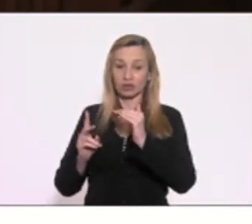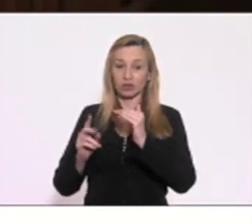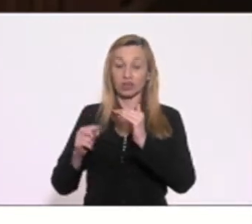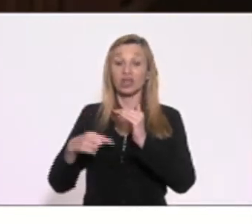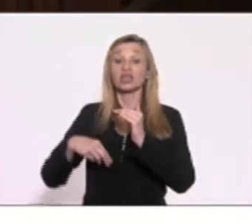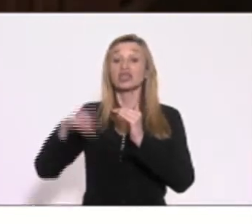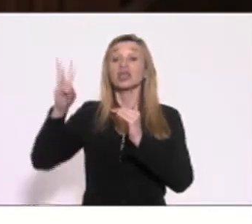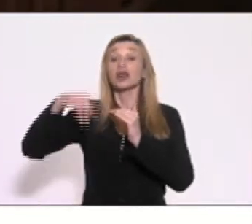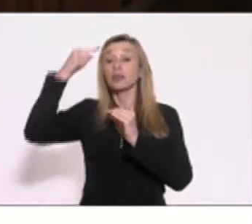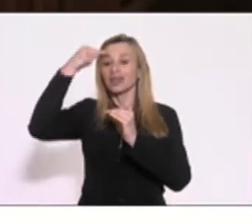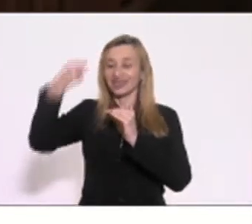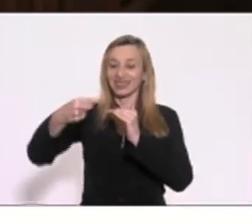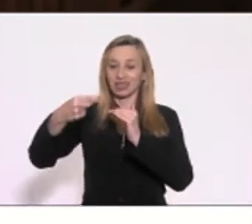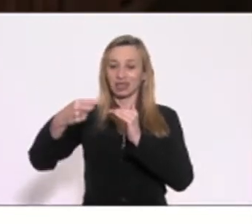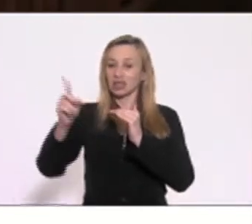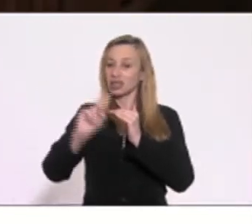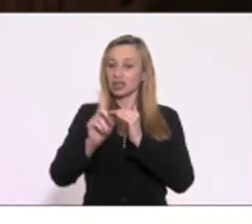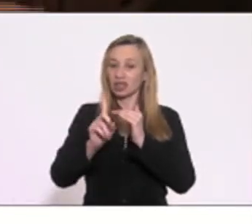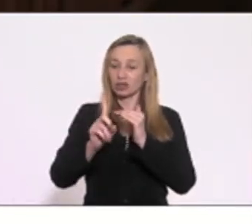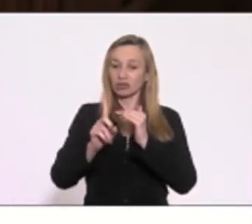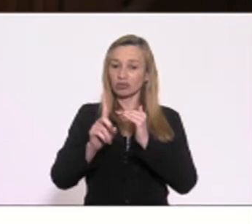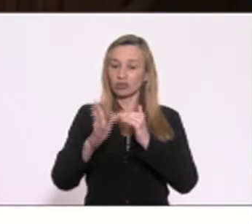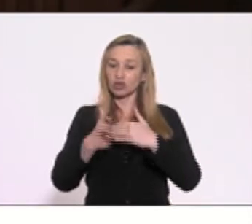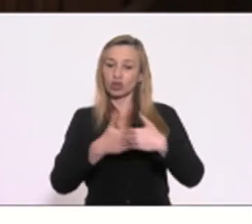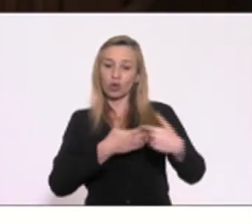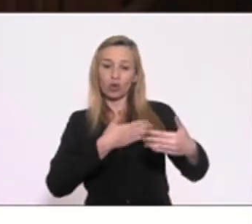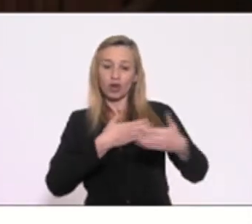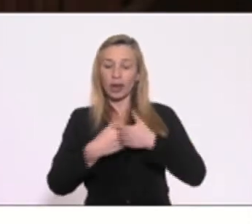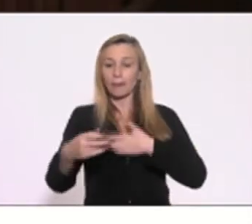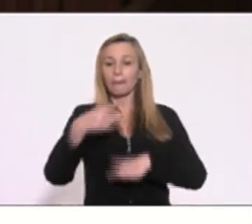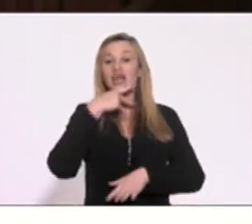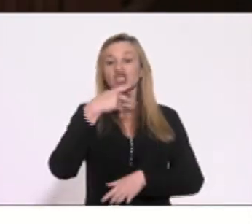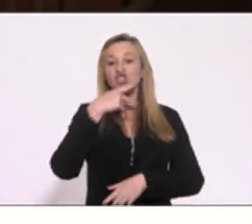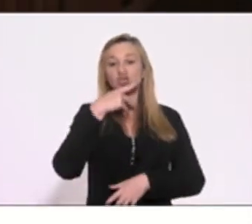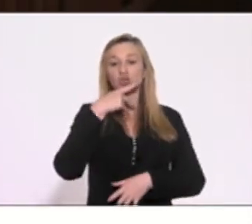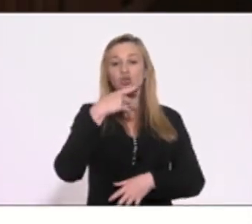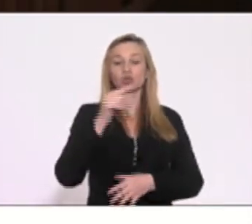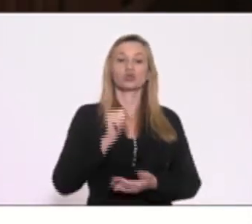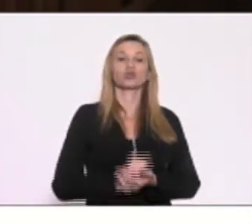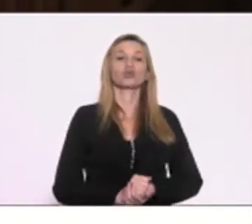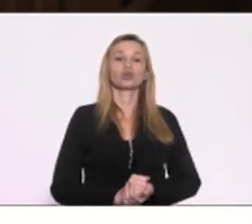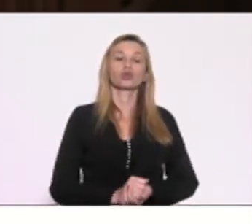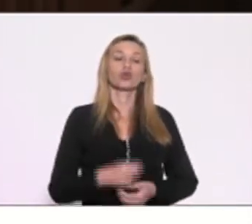não daqueles que de qualquer partido político